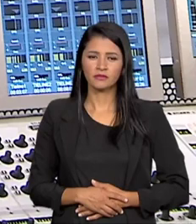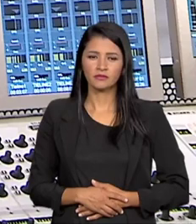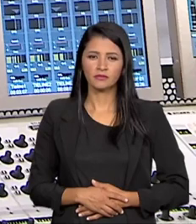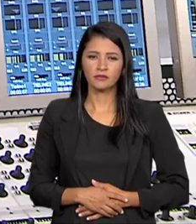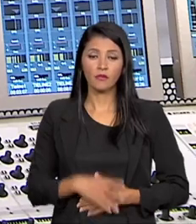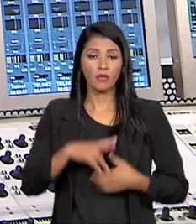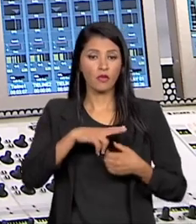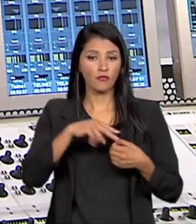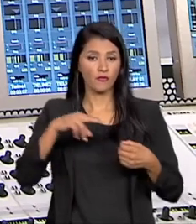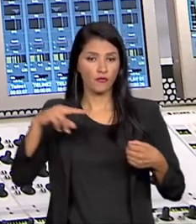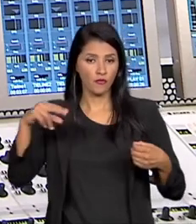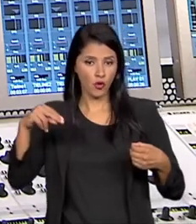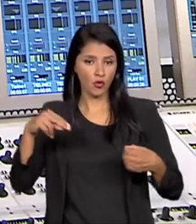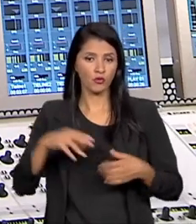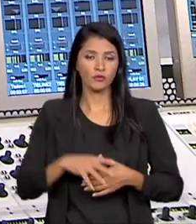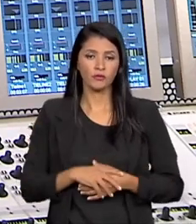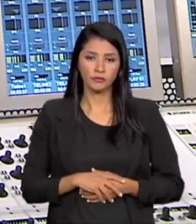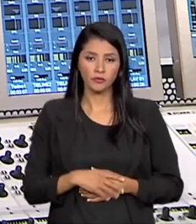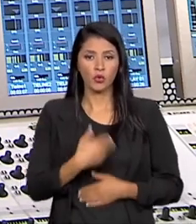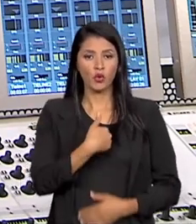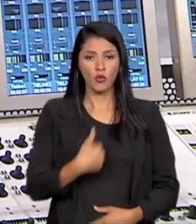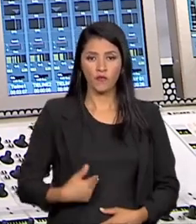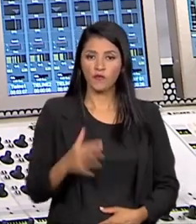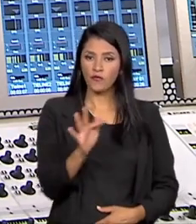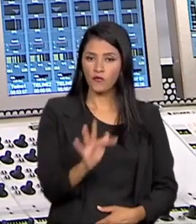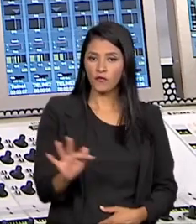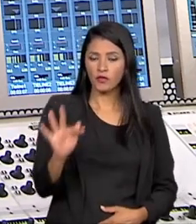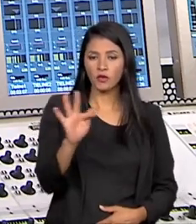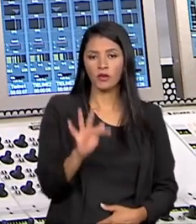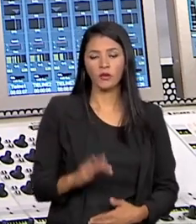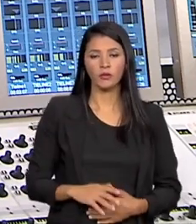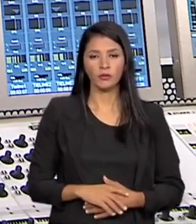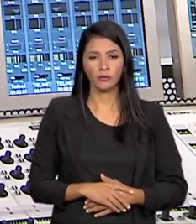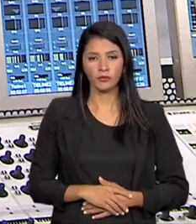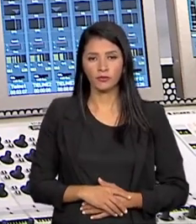A Voz do Brasil governo federal